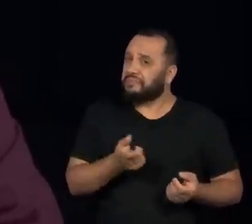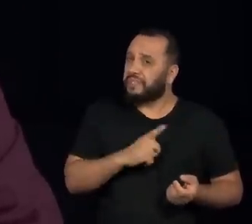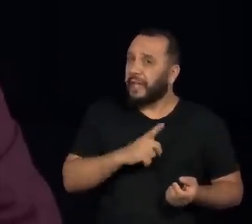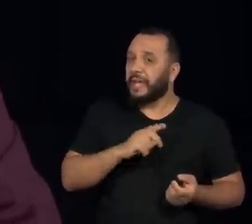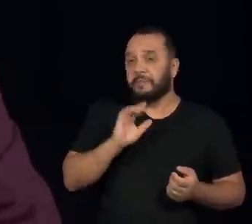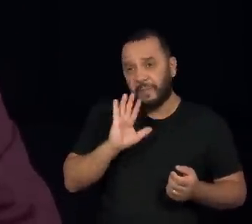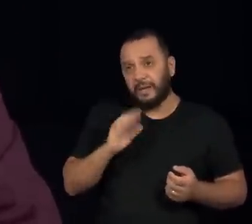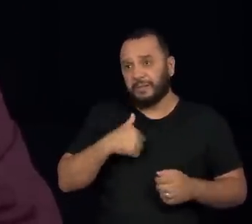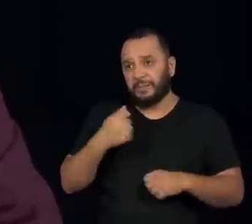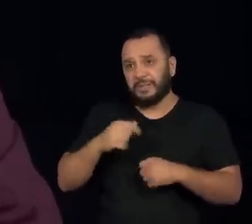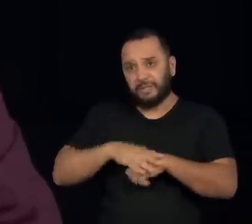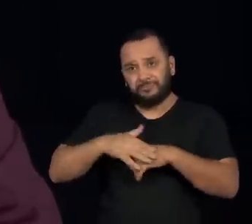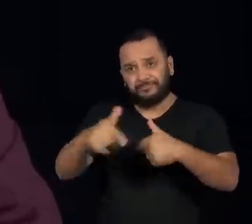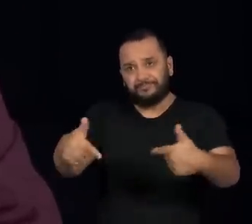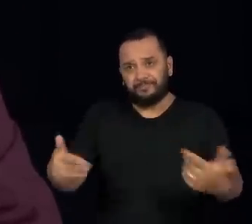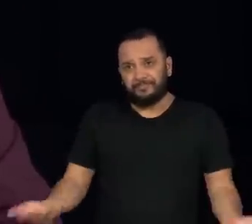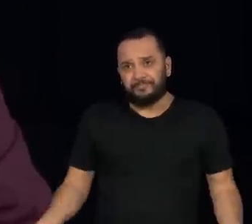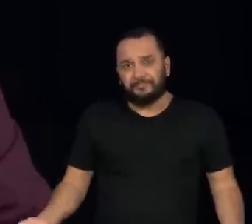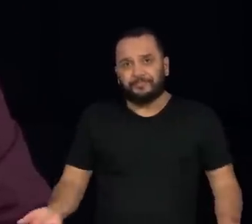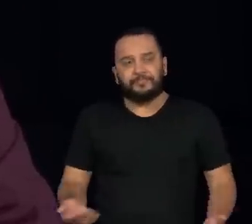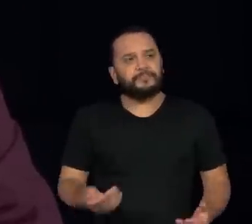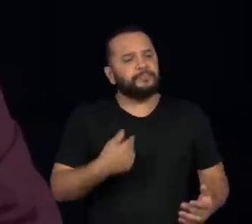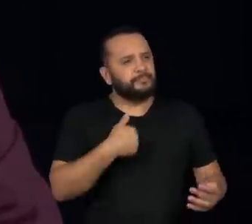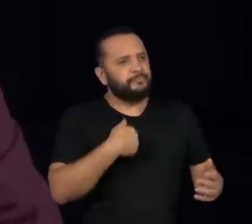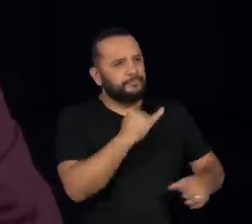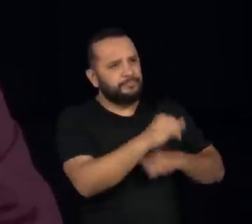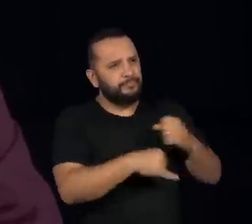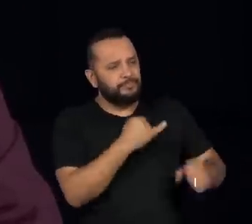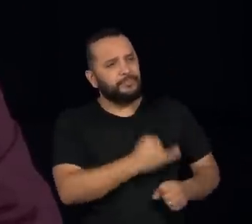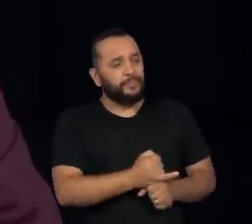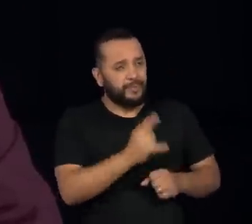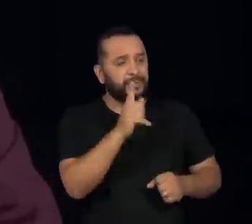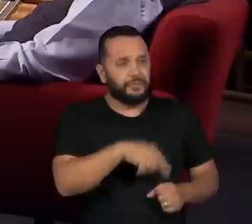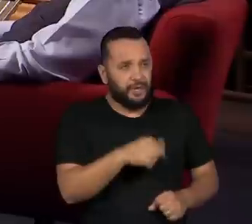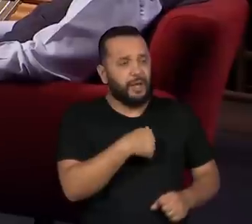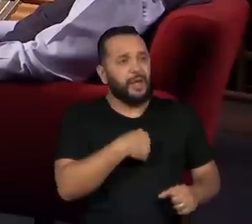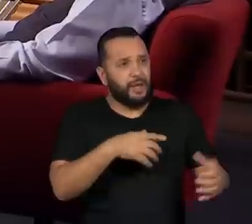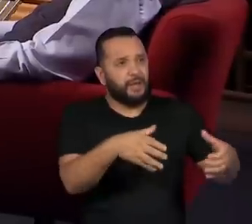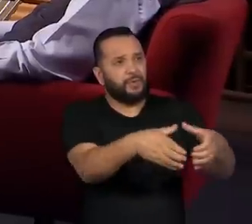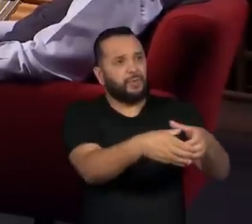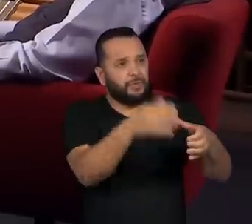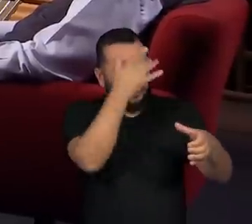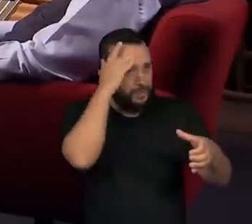é uma rede de pessoas cada um de nós é responsável